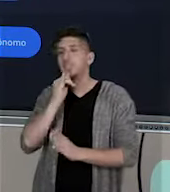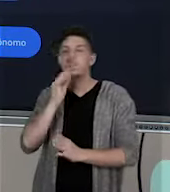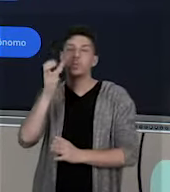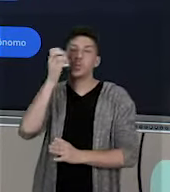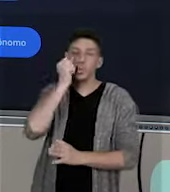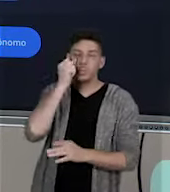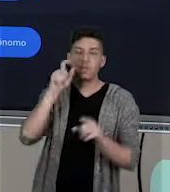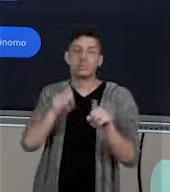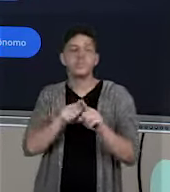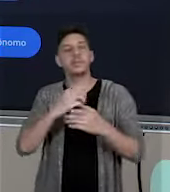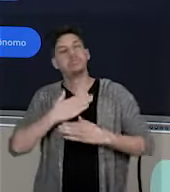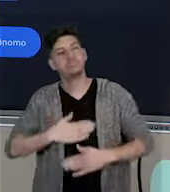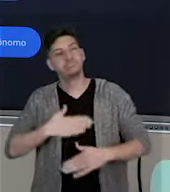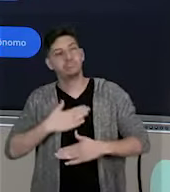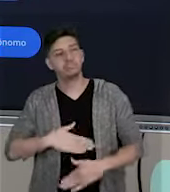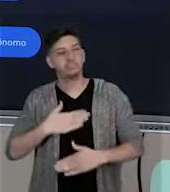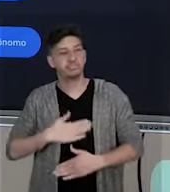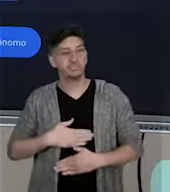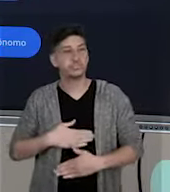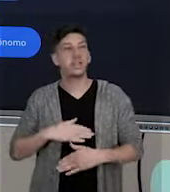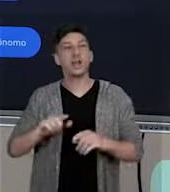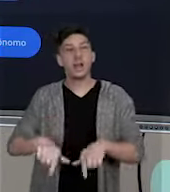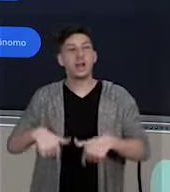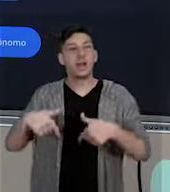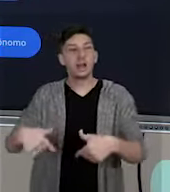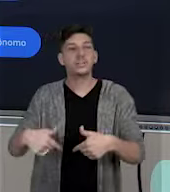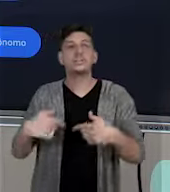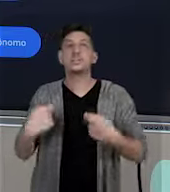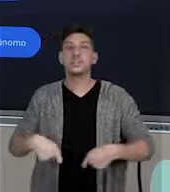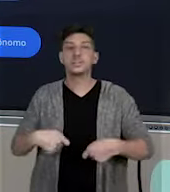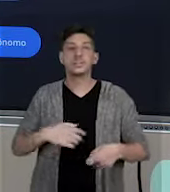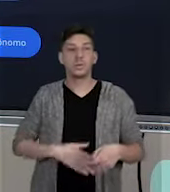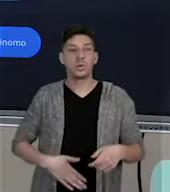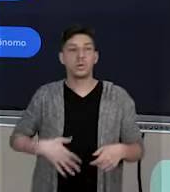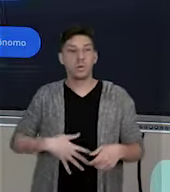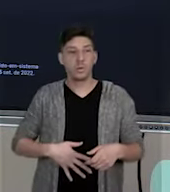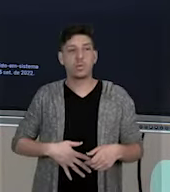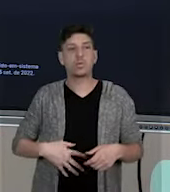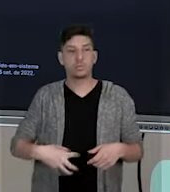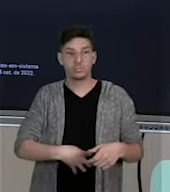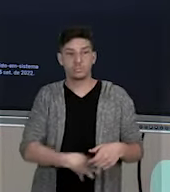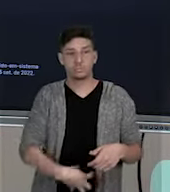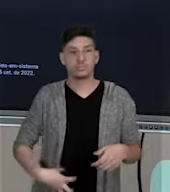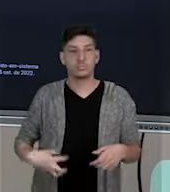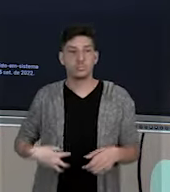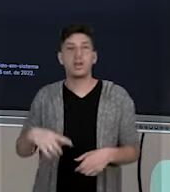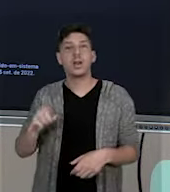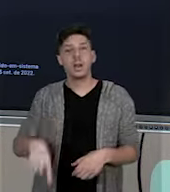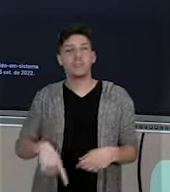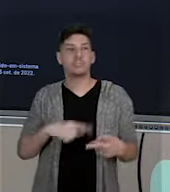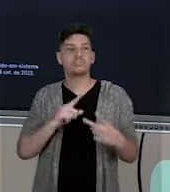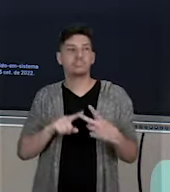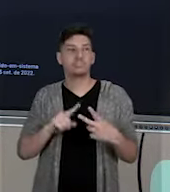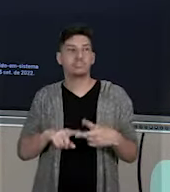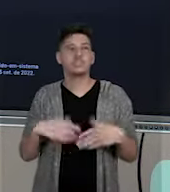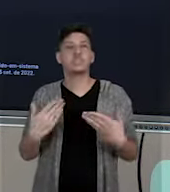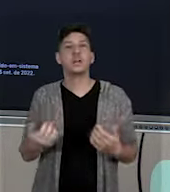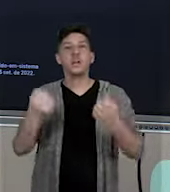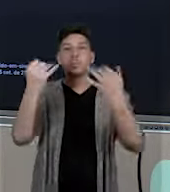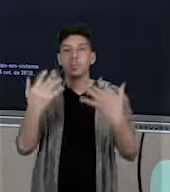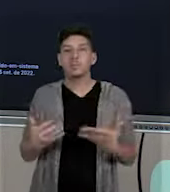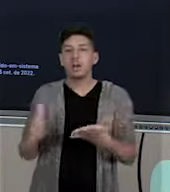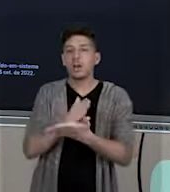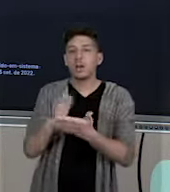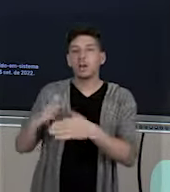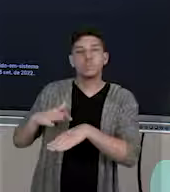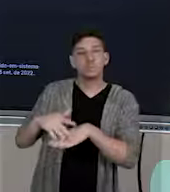as ações que são demandadas ali aos seus órgãos são da resposta dele. Então, para a gente falar das doenças do